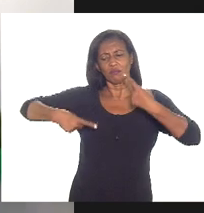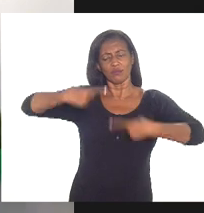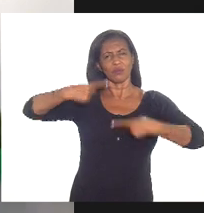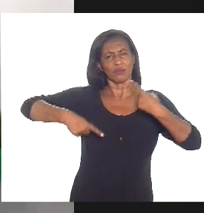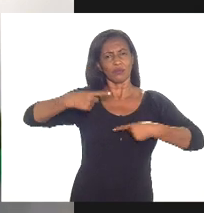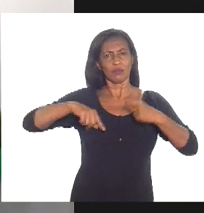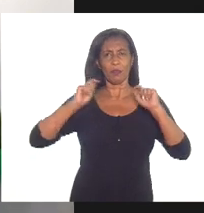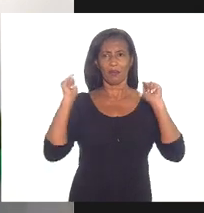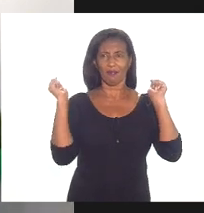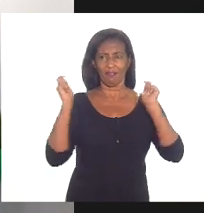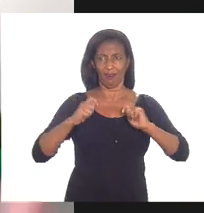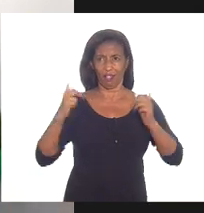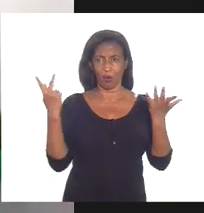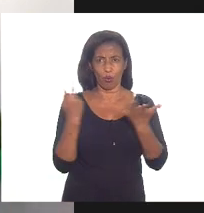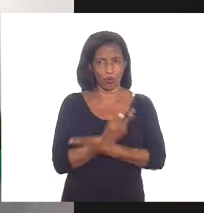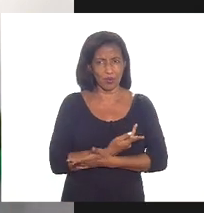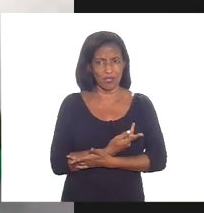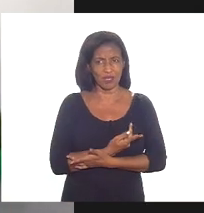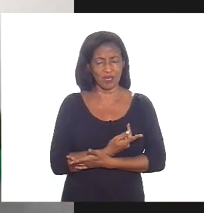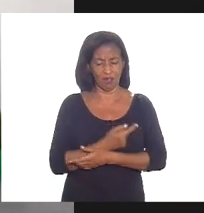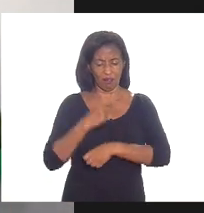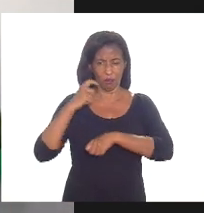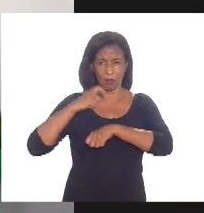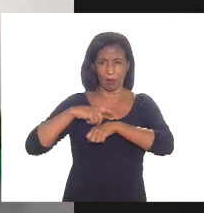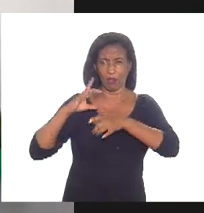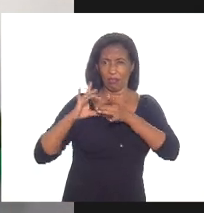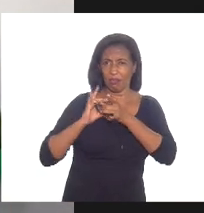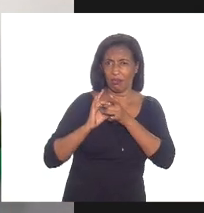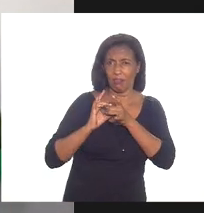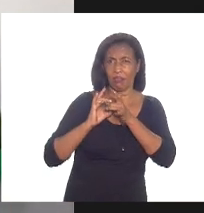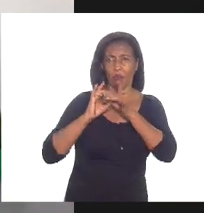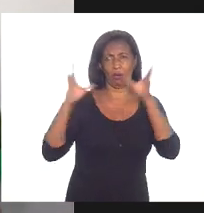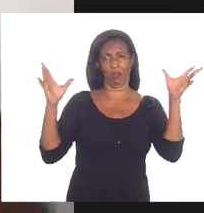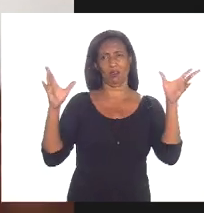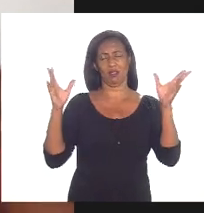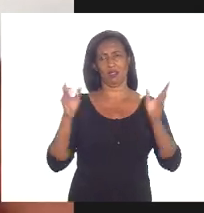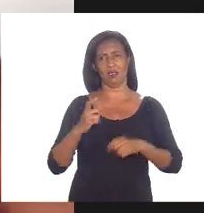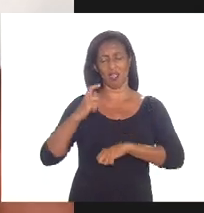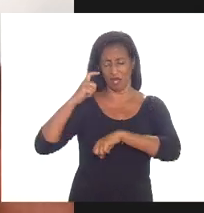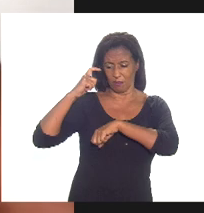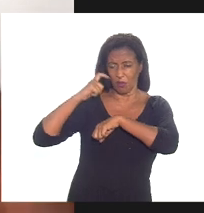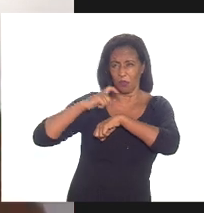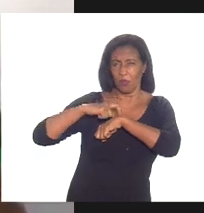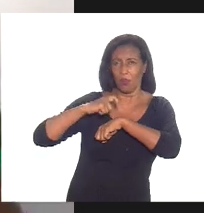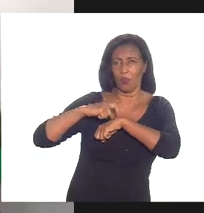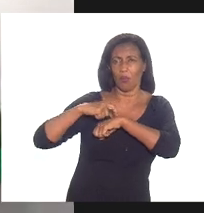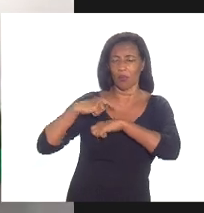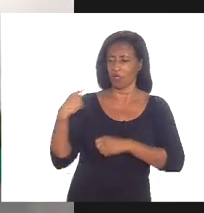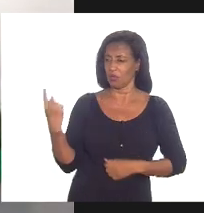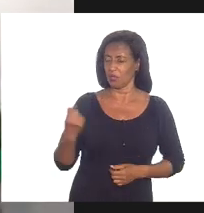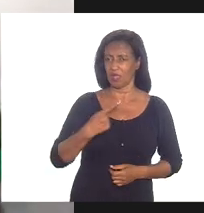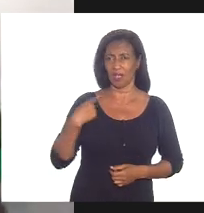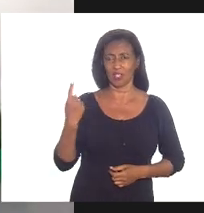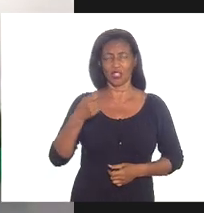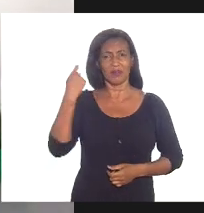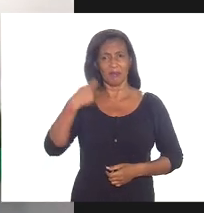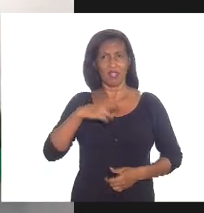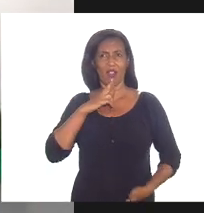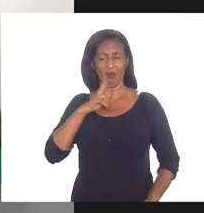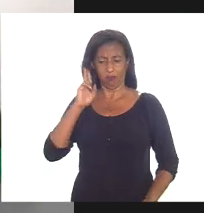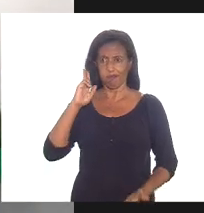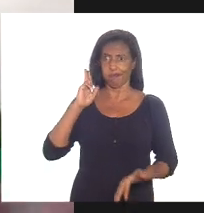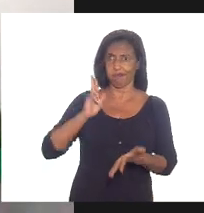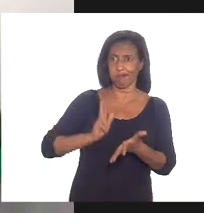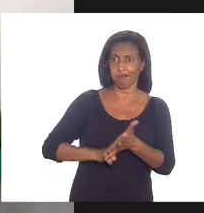possa ocorrer em plena democracia, em pleno momento em que a gente precisa, inclusive,